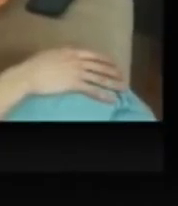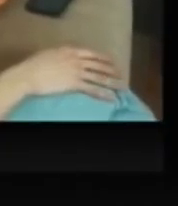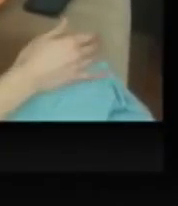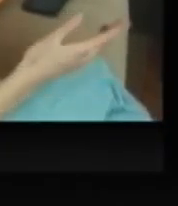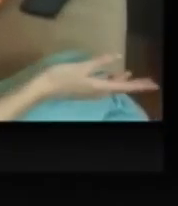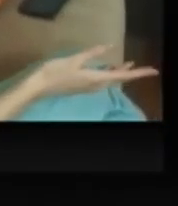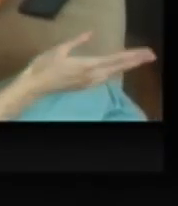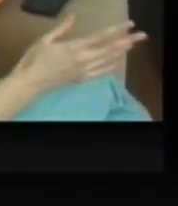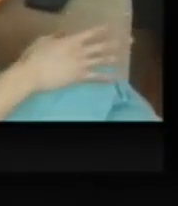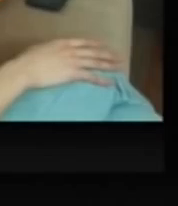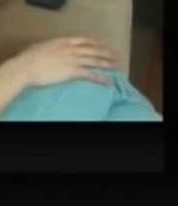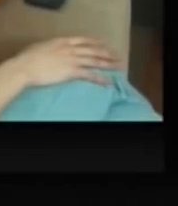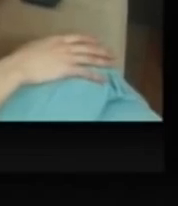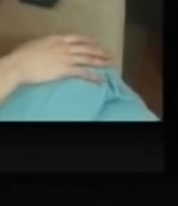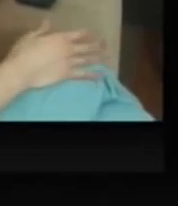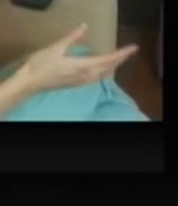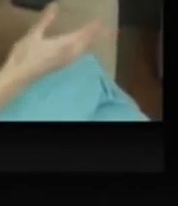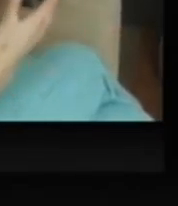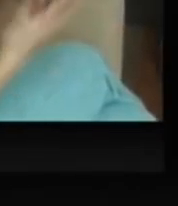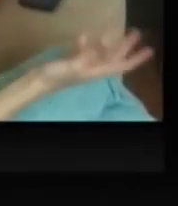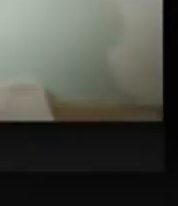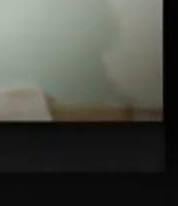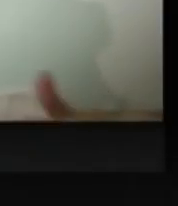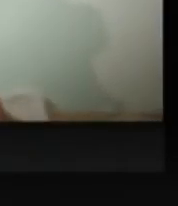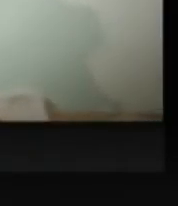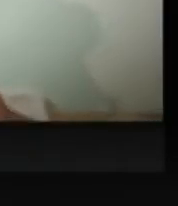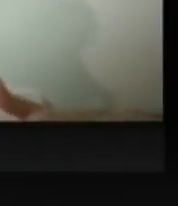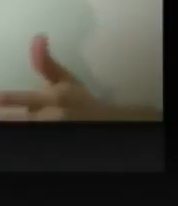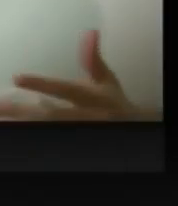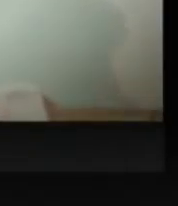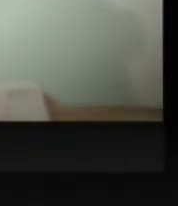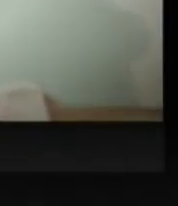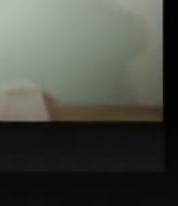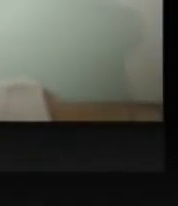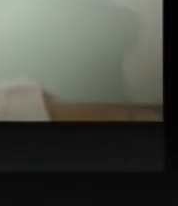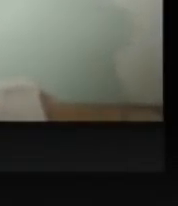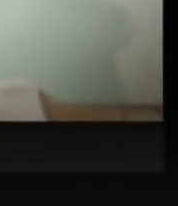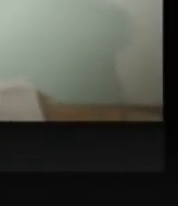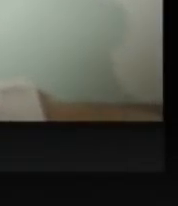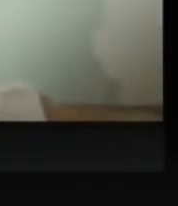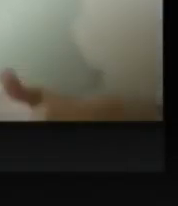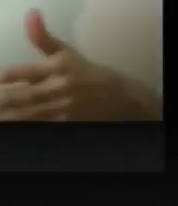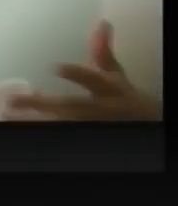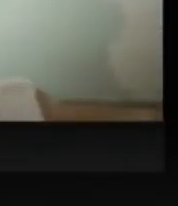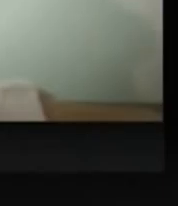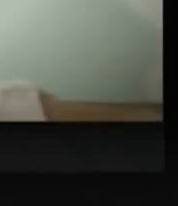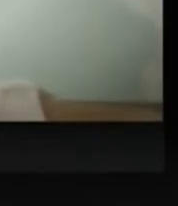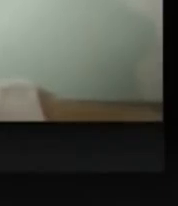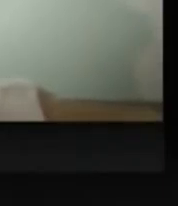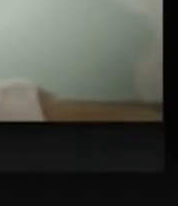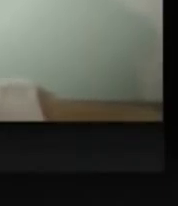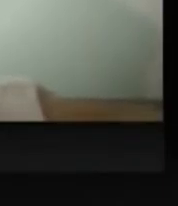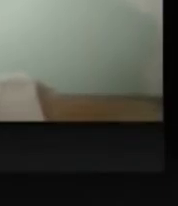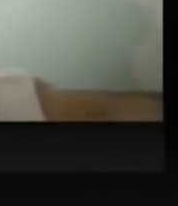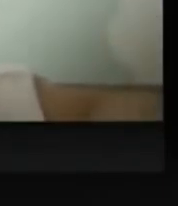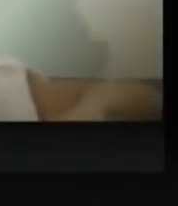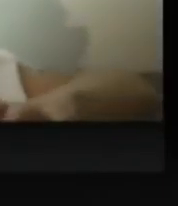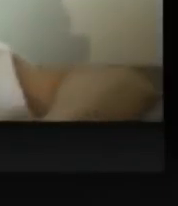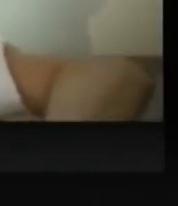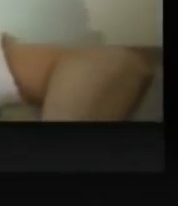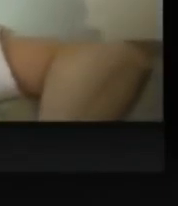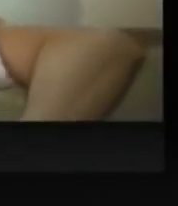Brasília. Então, a gente tem um auxílio importante para construir a pesquisa, para produzir e sistematizar os